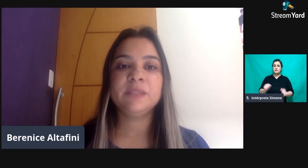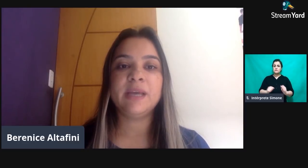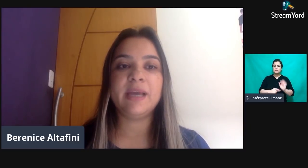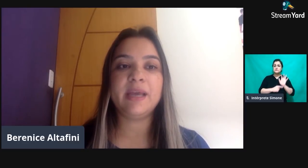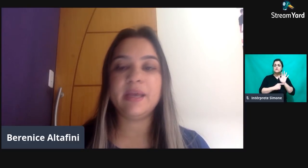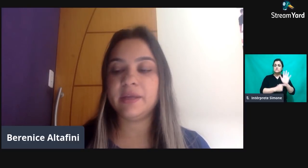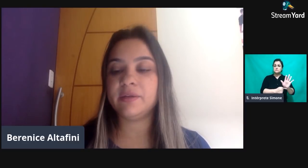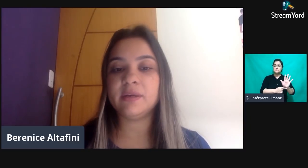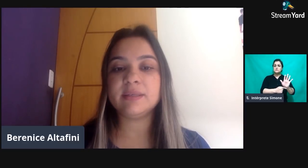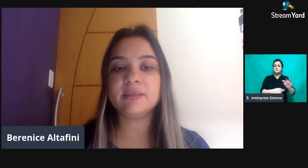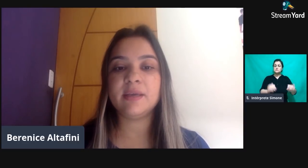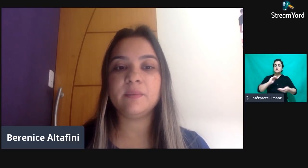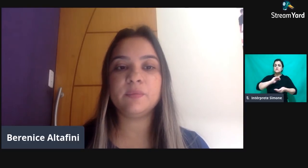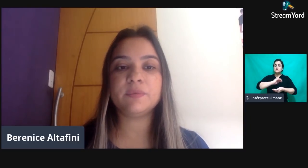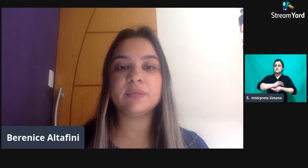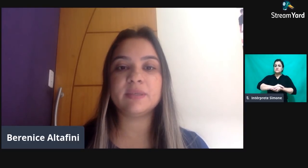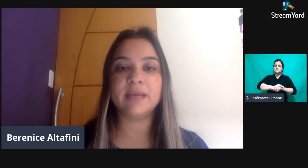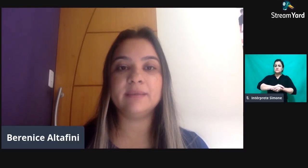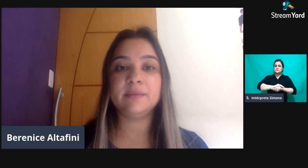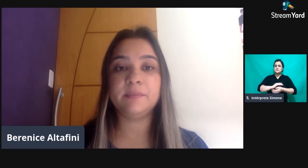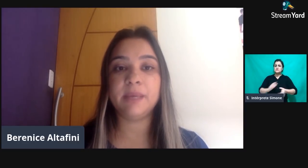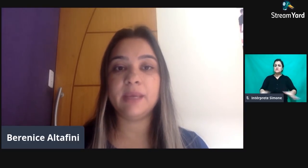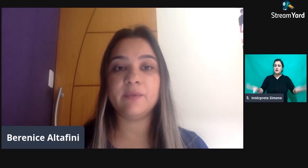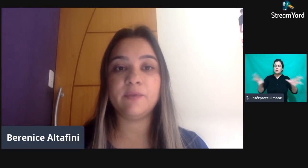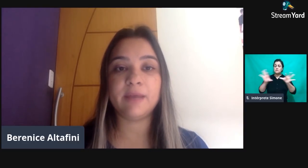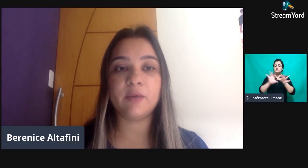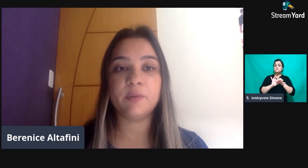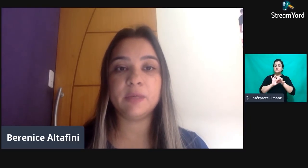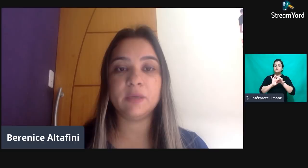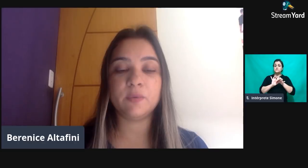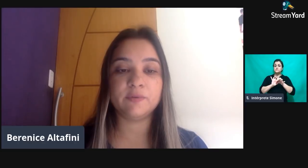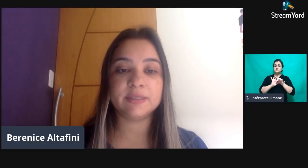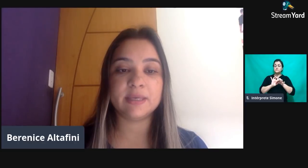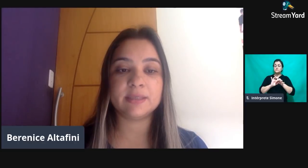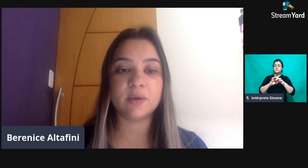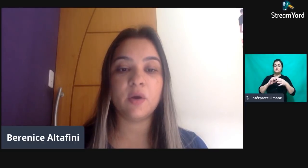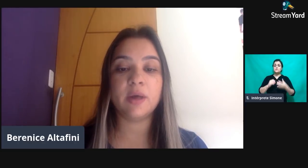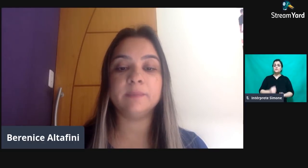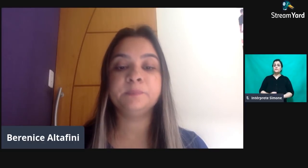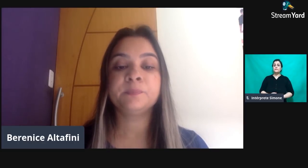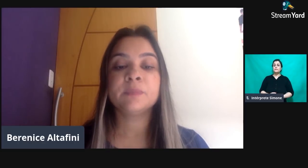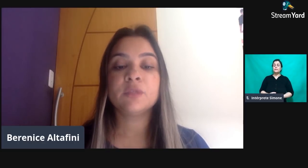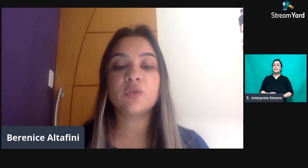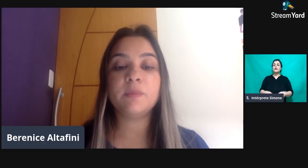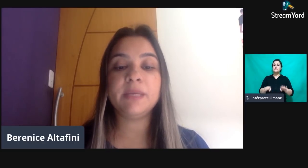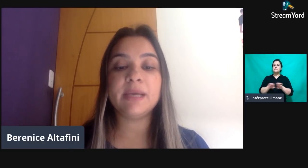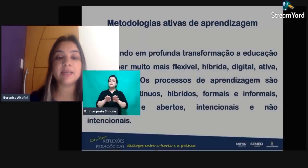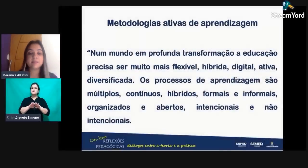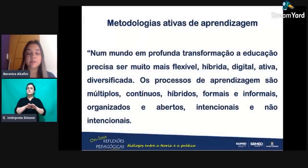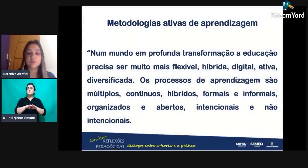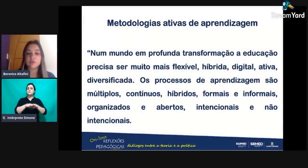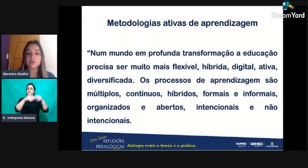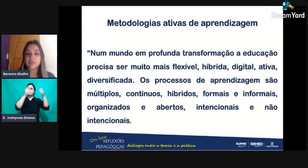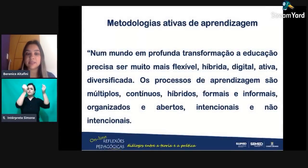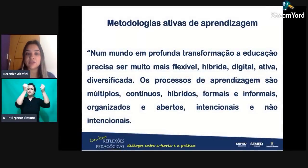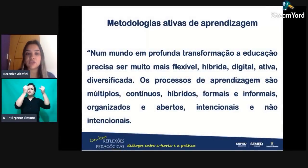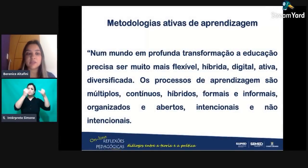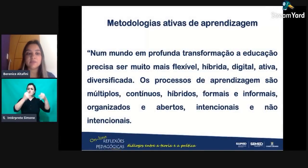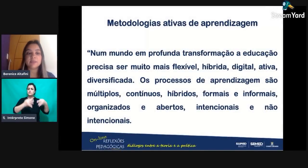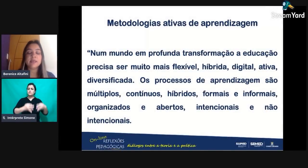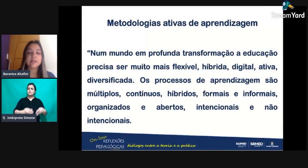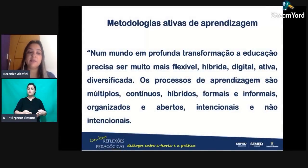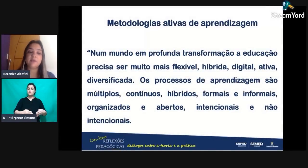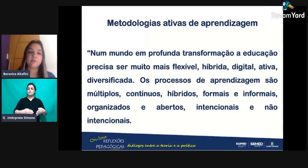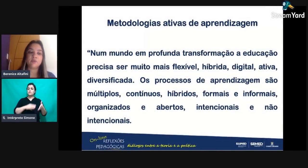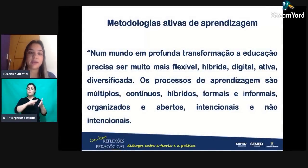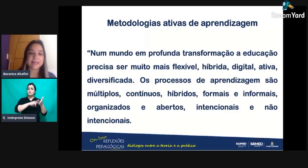certo? Nós temos também, eu vou falar um pouquinho com vocês agora, sobre as metodologias